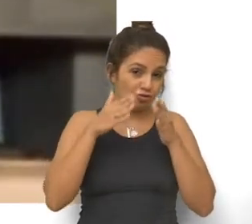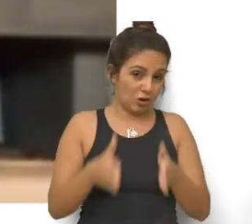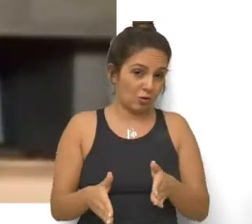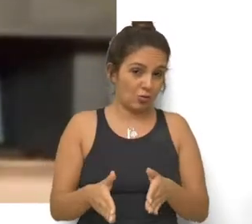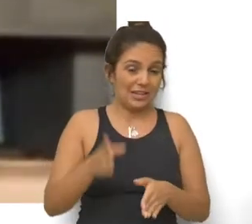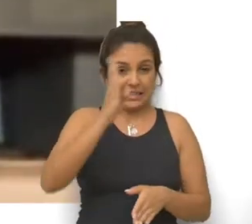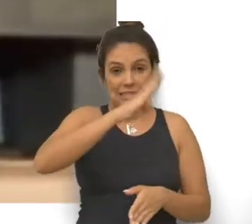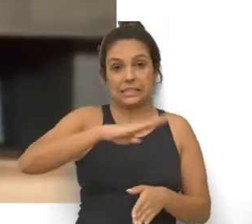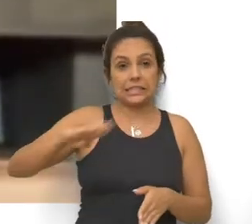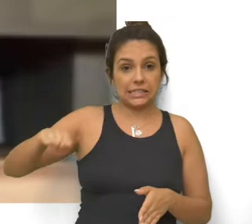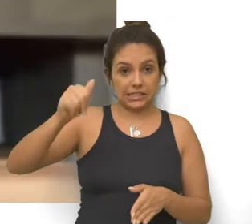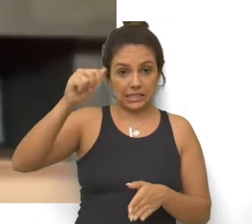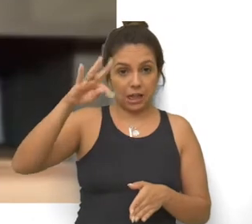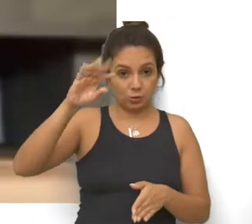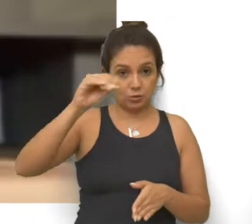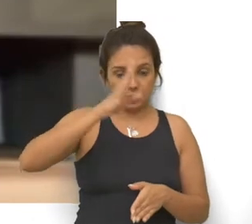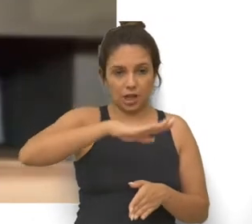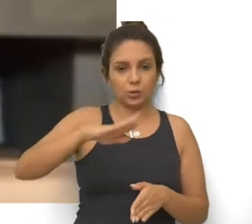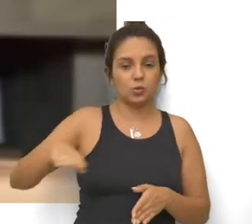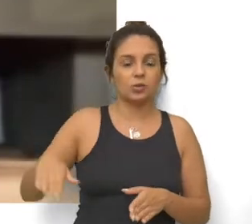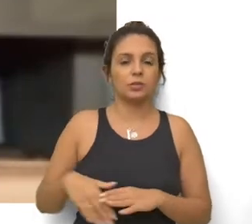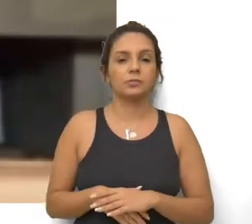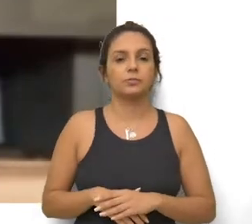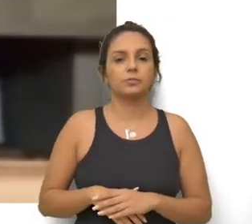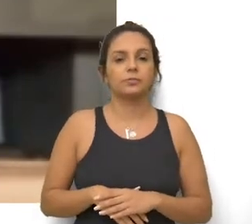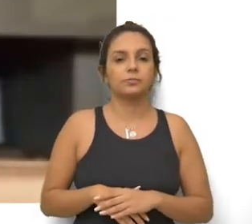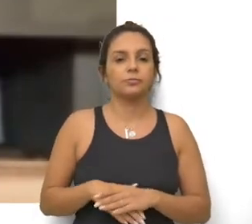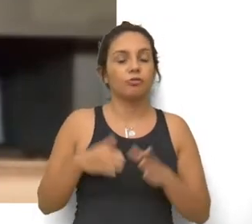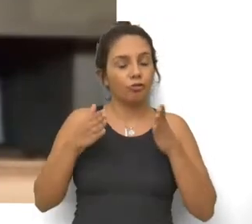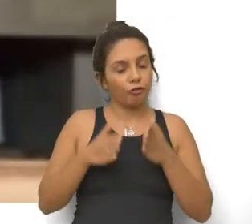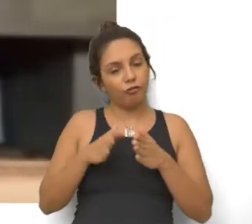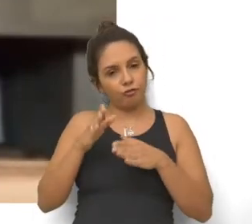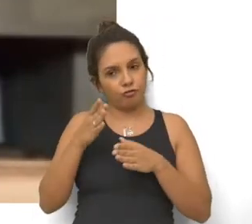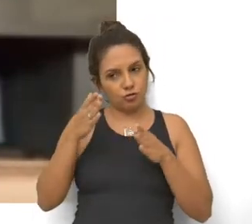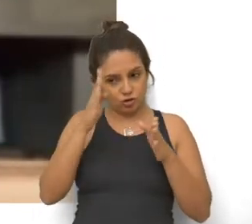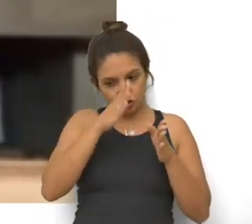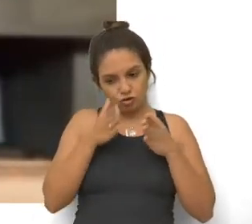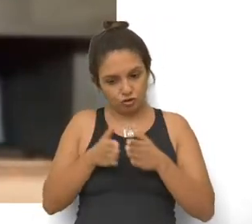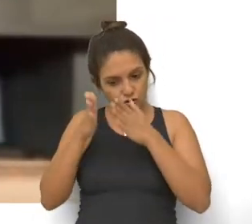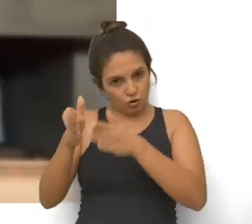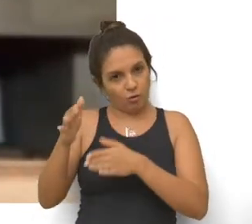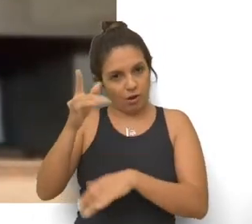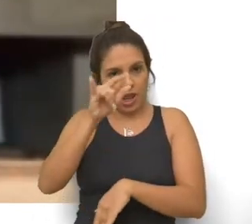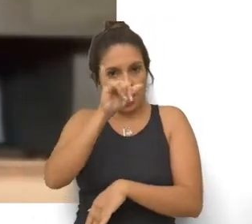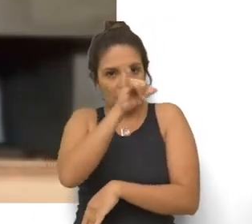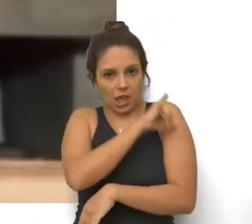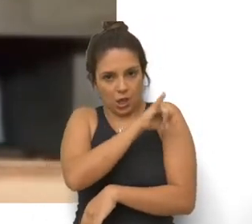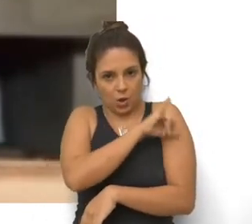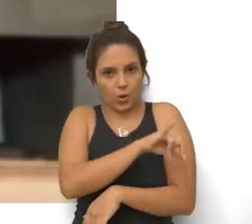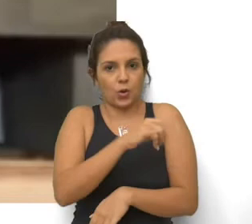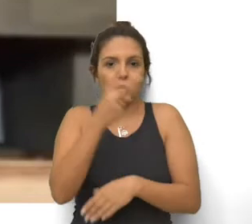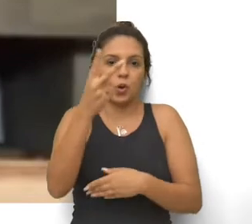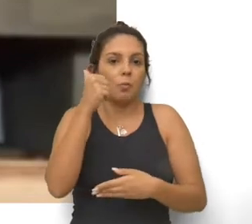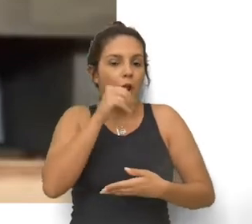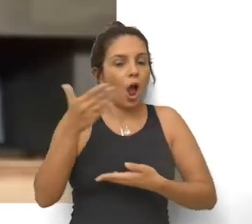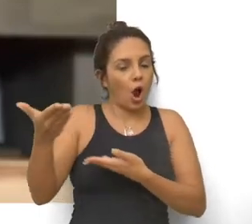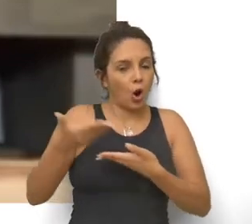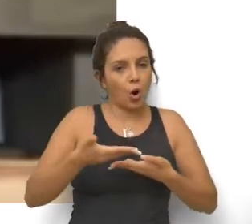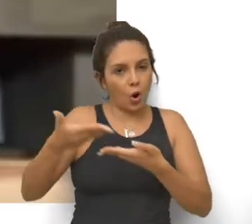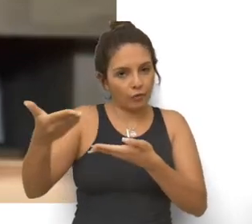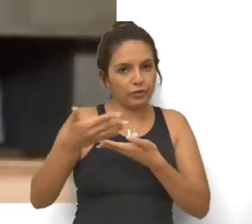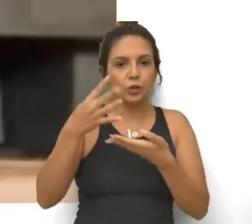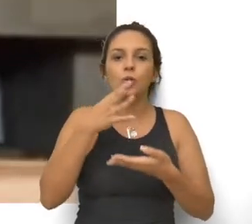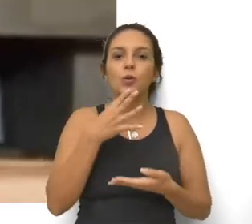em Santos. Em Santos, ela resolveu ir para o Rio de Janeiro, a convite de 2 moças que ela